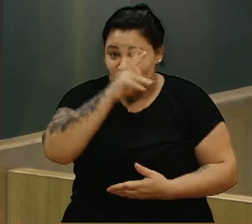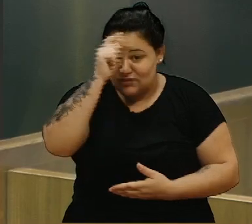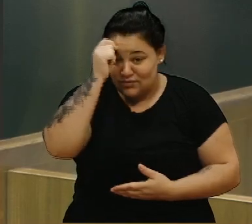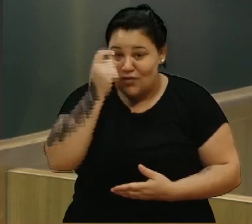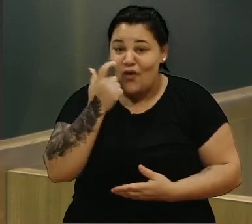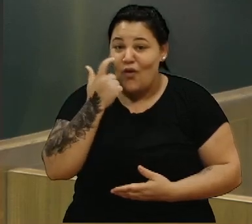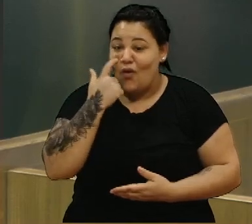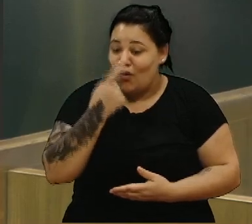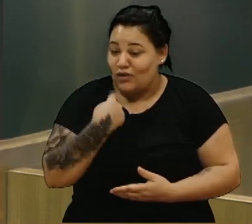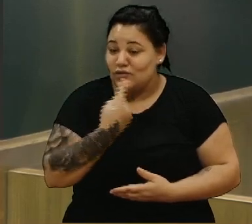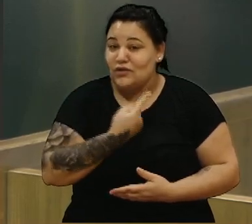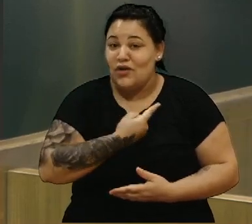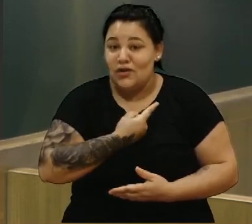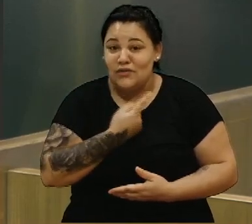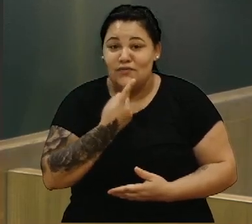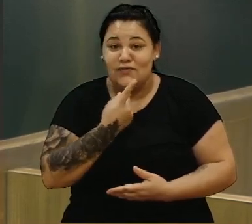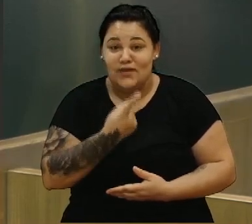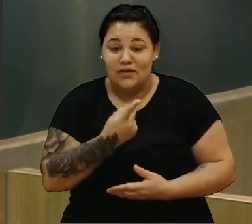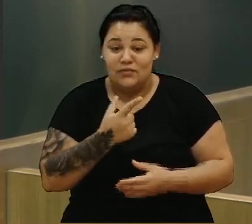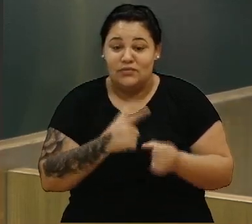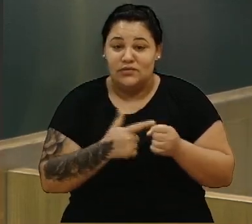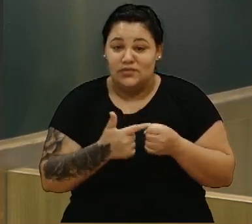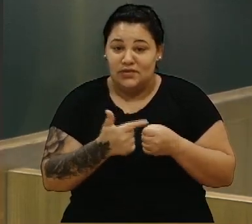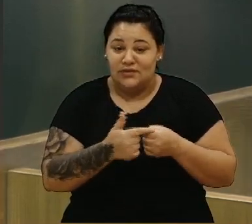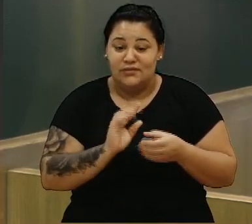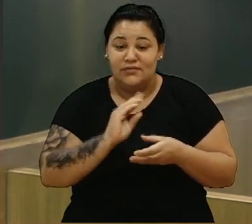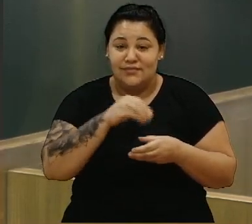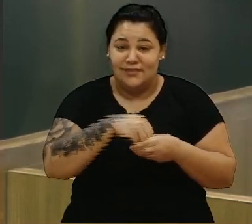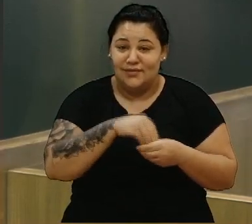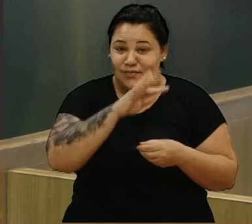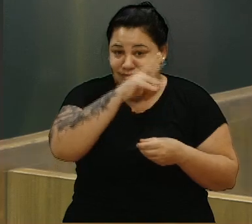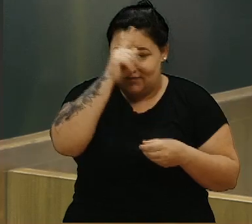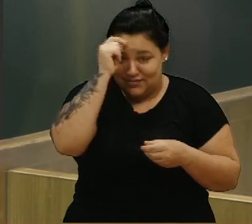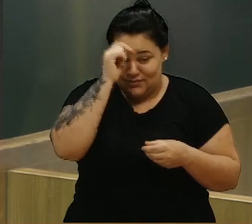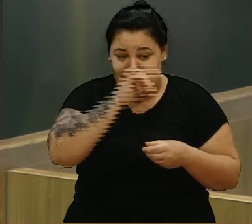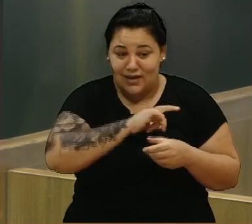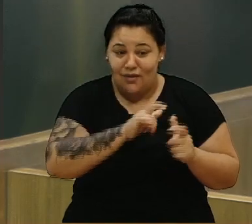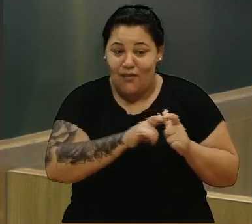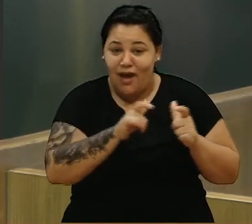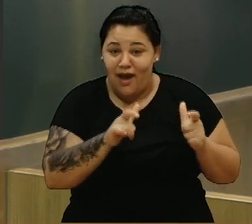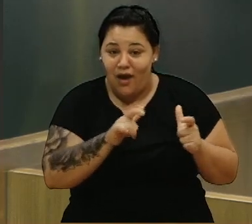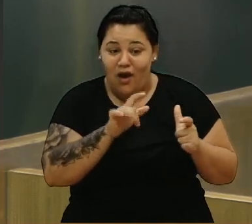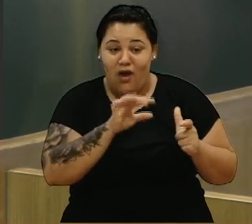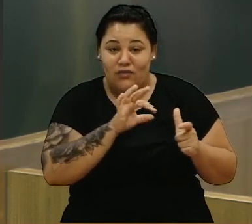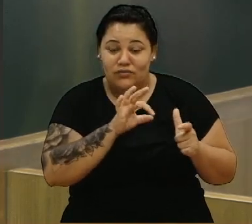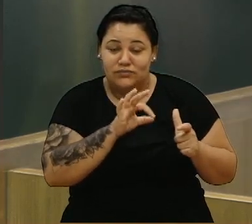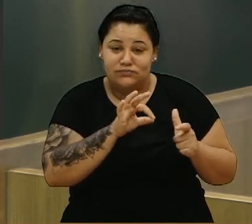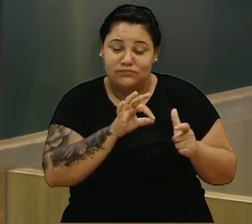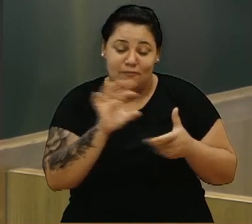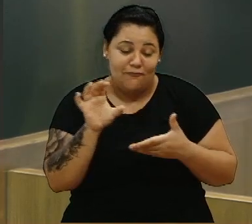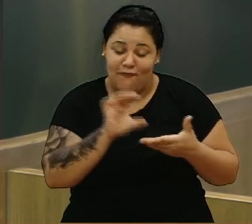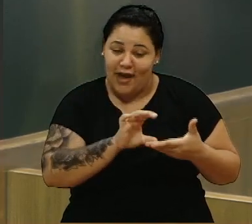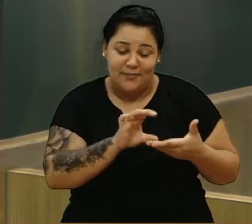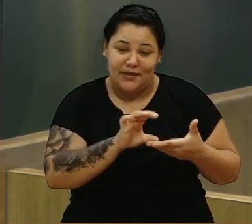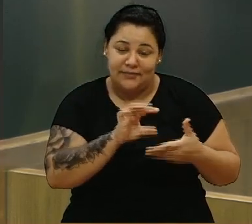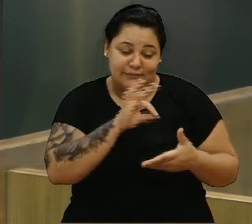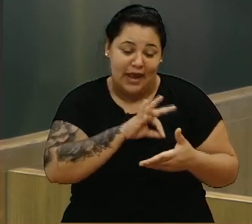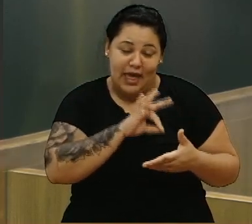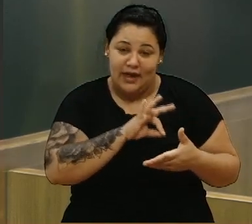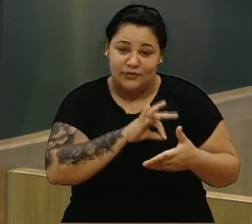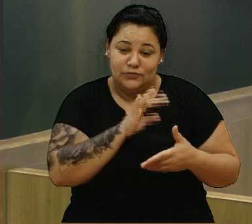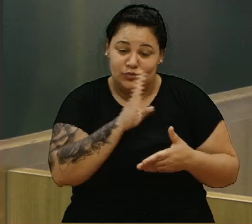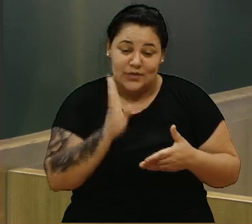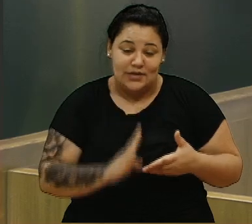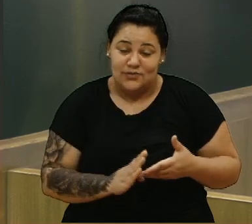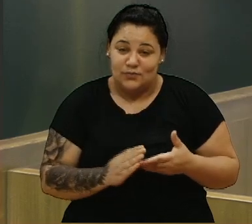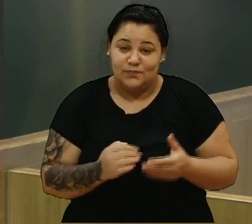falando de uma cidade que está dentro do município, que tem uma das maiores rendas per capita do Brasil, vereador